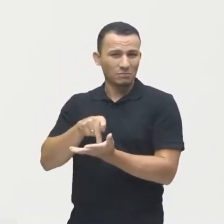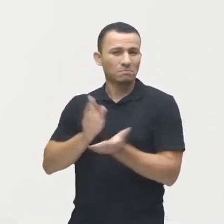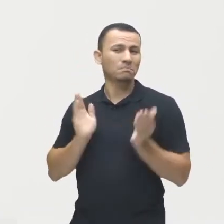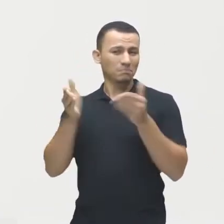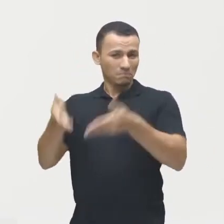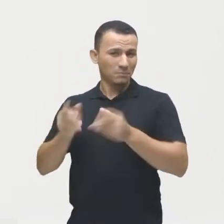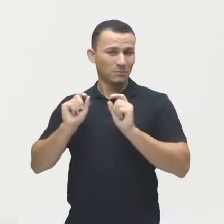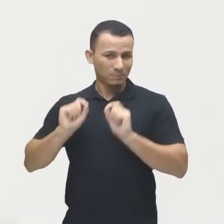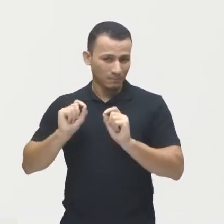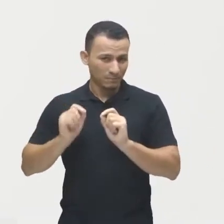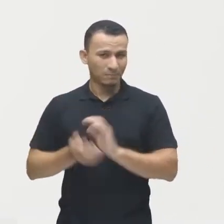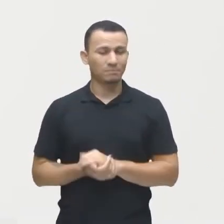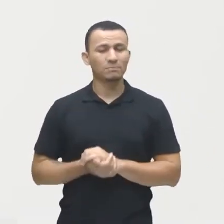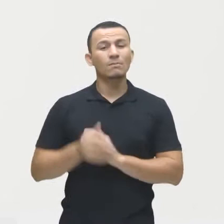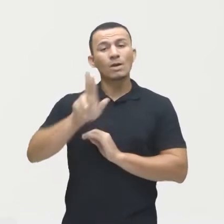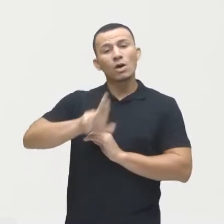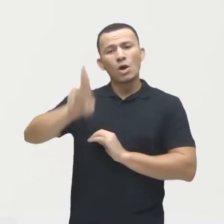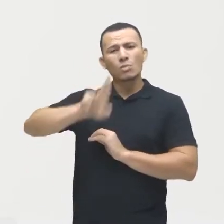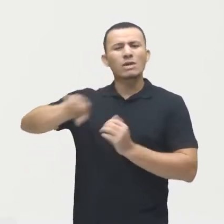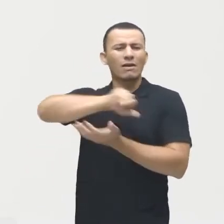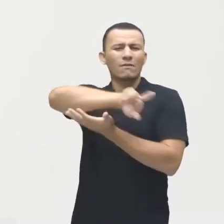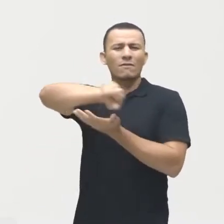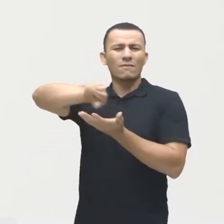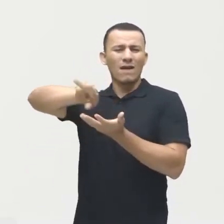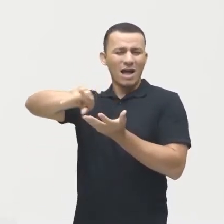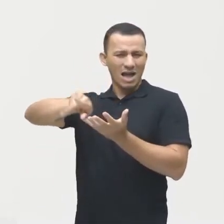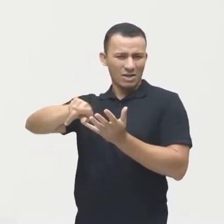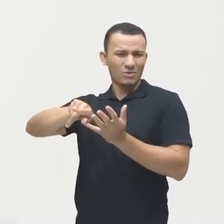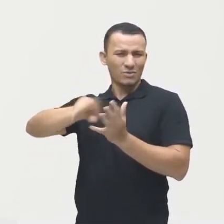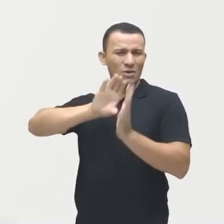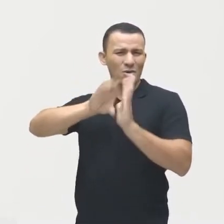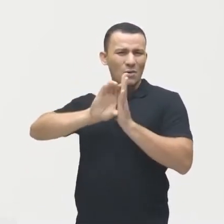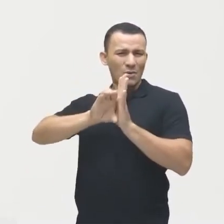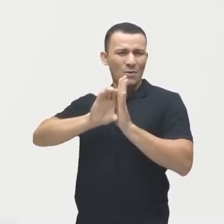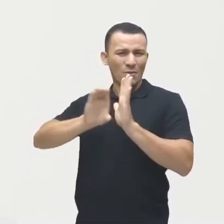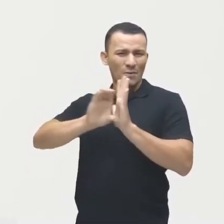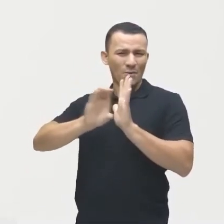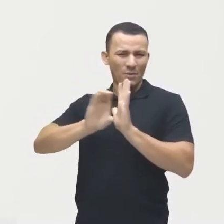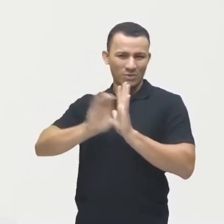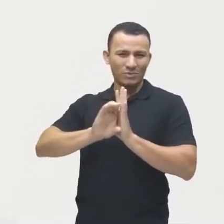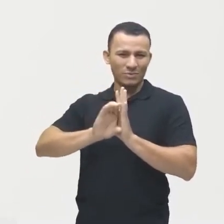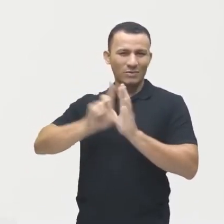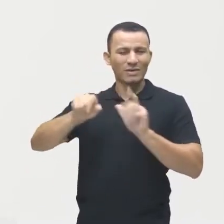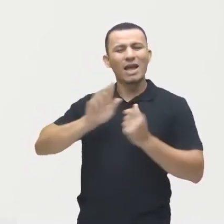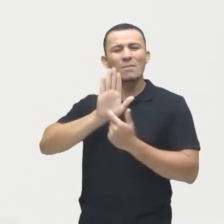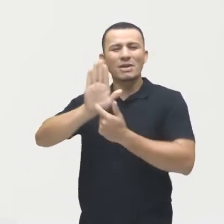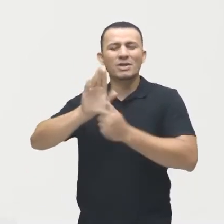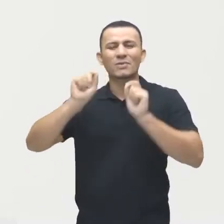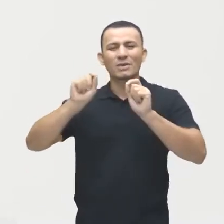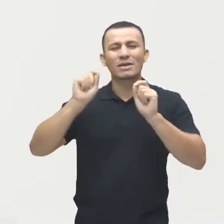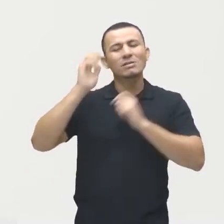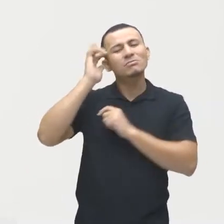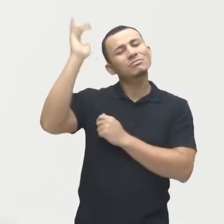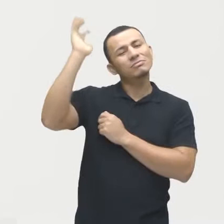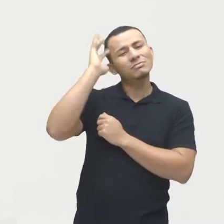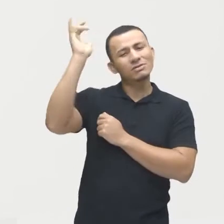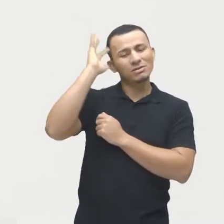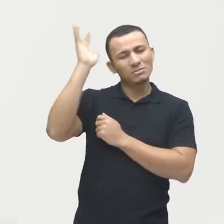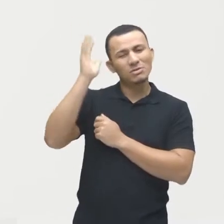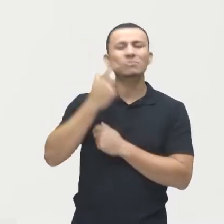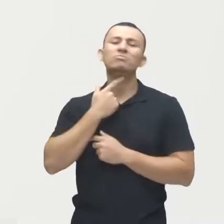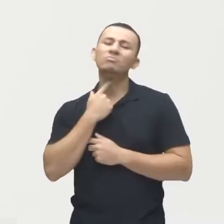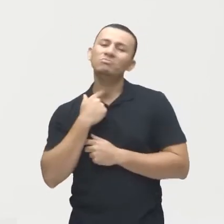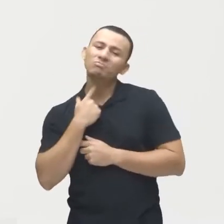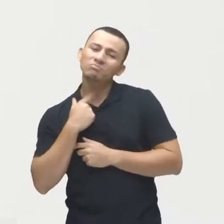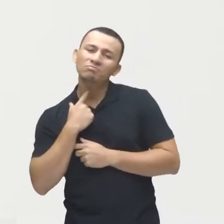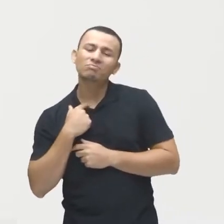finalidade e utilizamos vários códigos que representam os nossos pensamentos, desejos